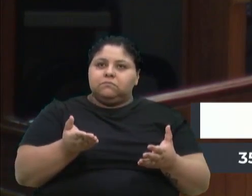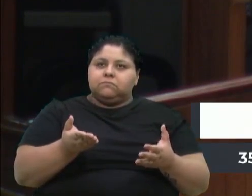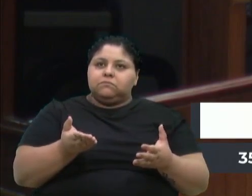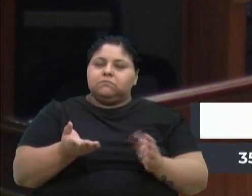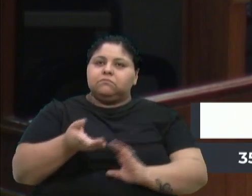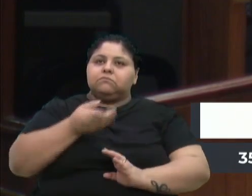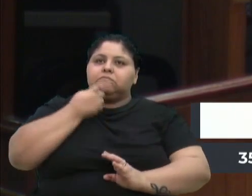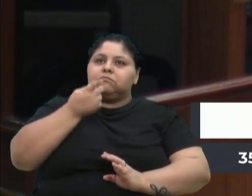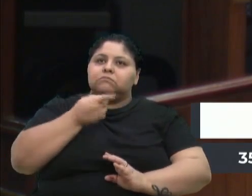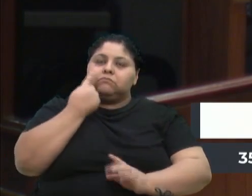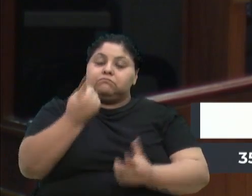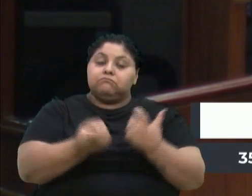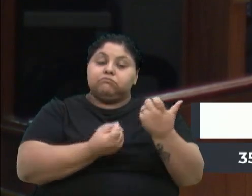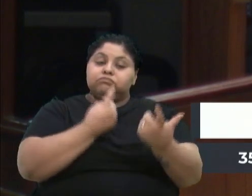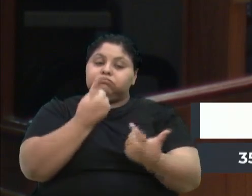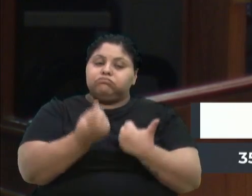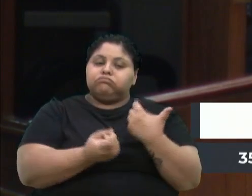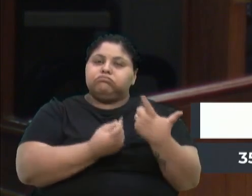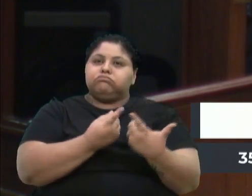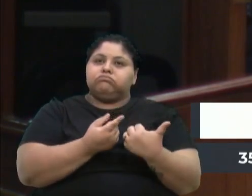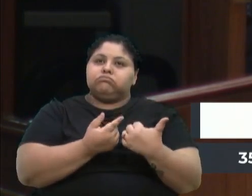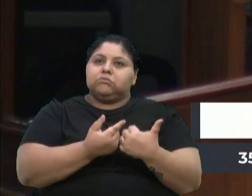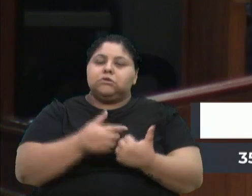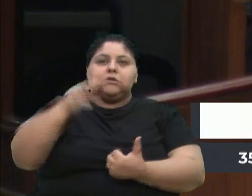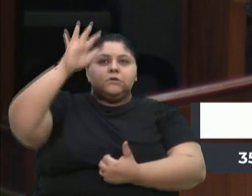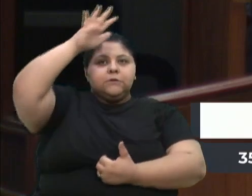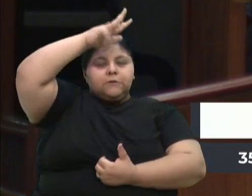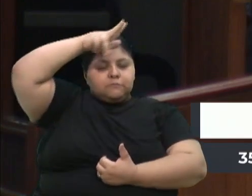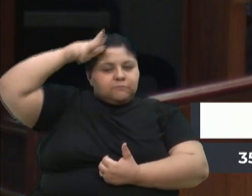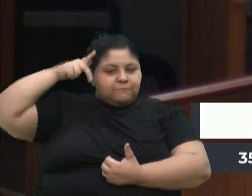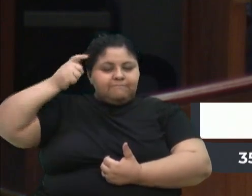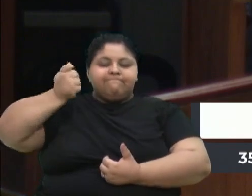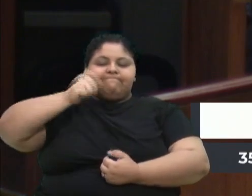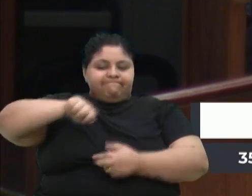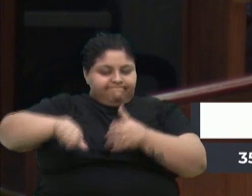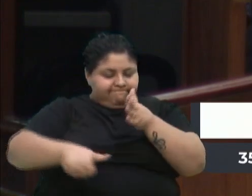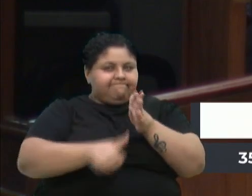para falar de algumas questões aí que o município precisa melhorar.